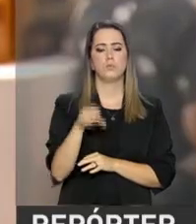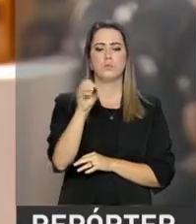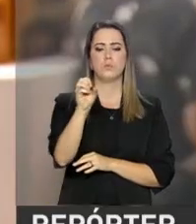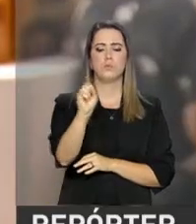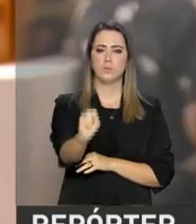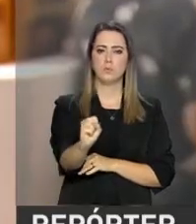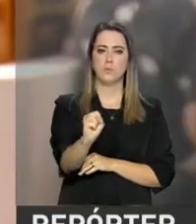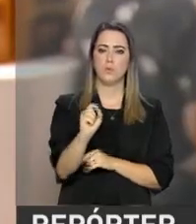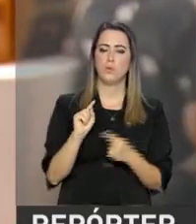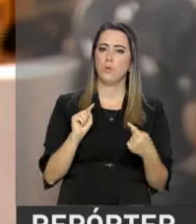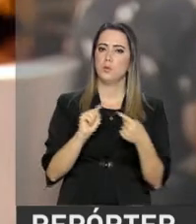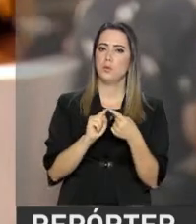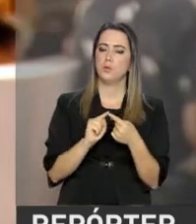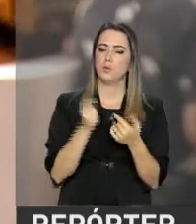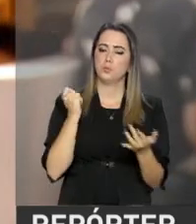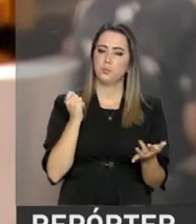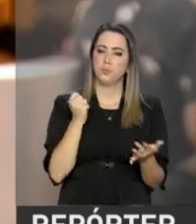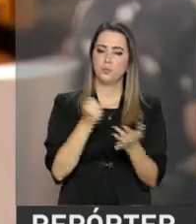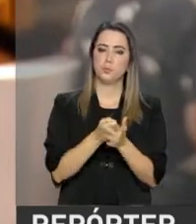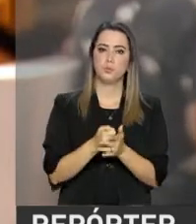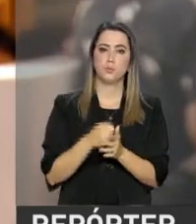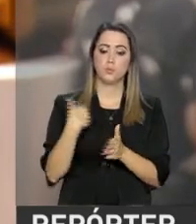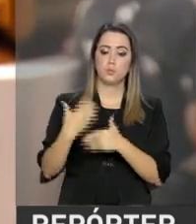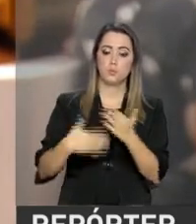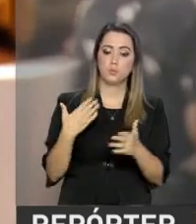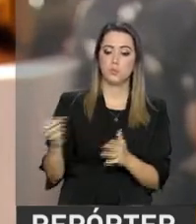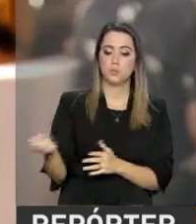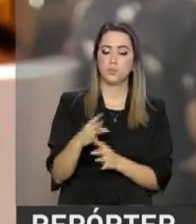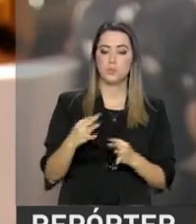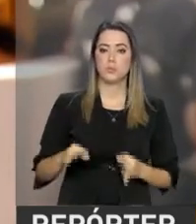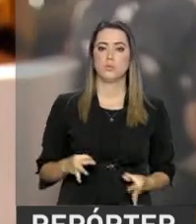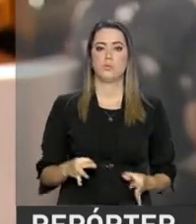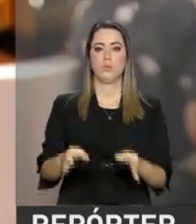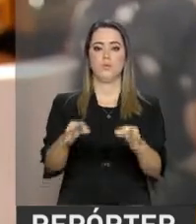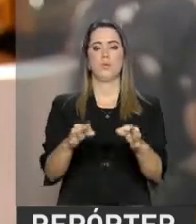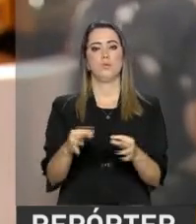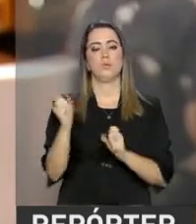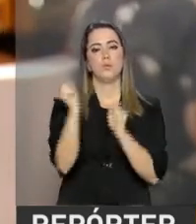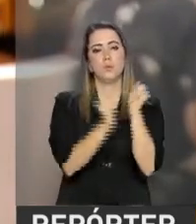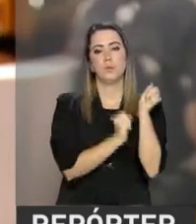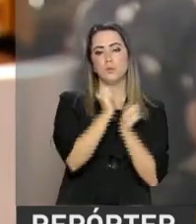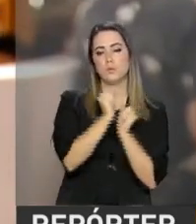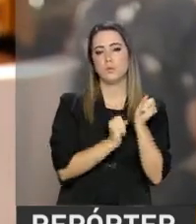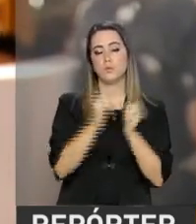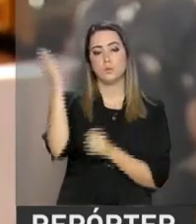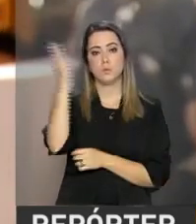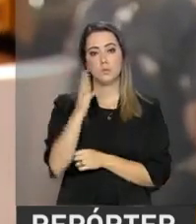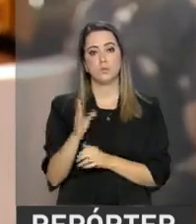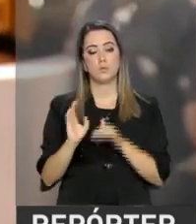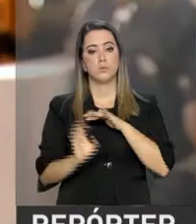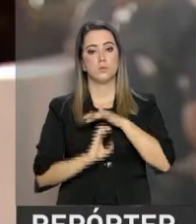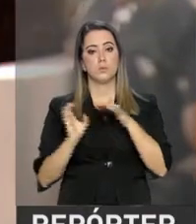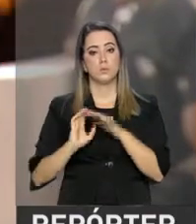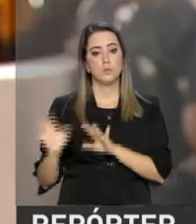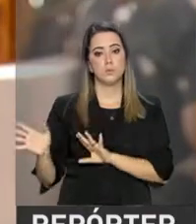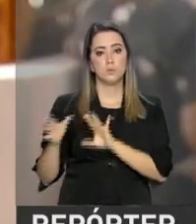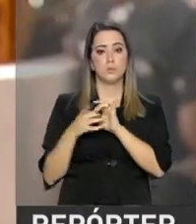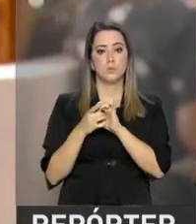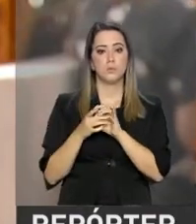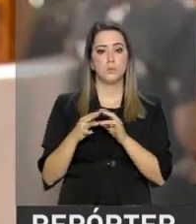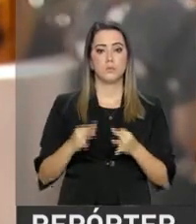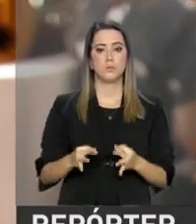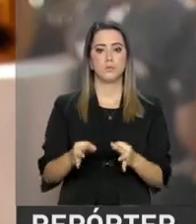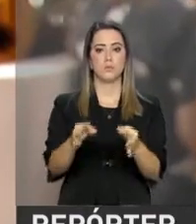a meta é financiar a inovação e modernização da indústria brasileira isso para as empresas incorporarem à